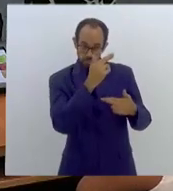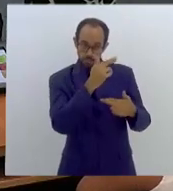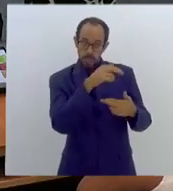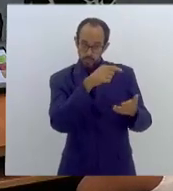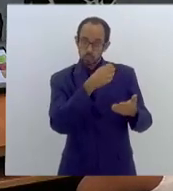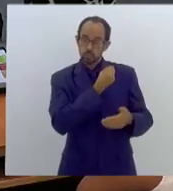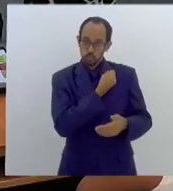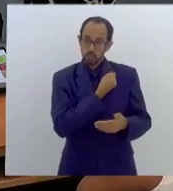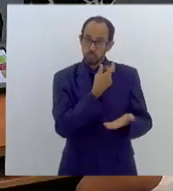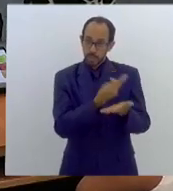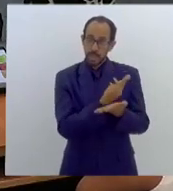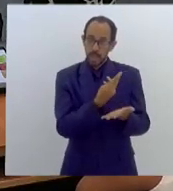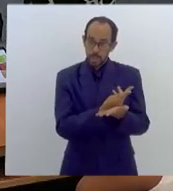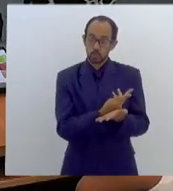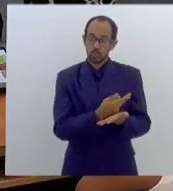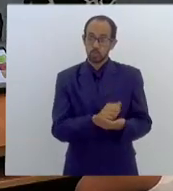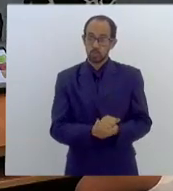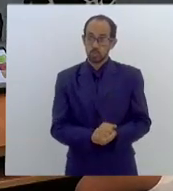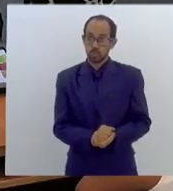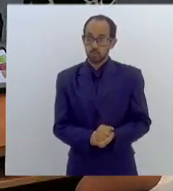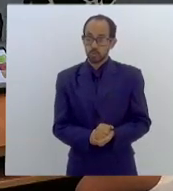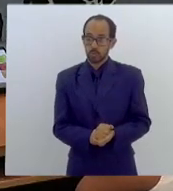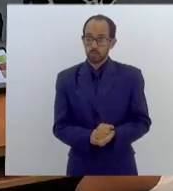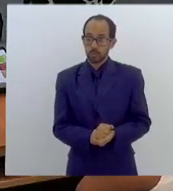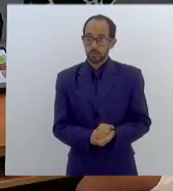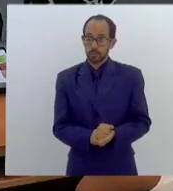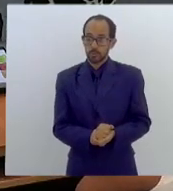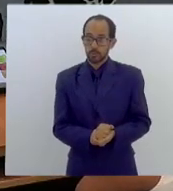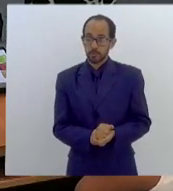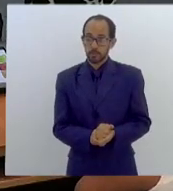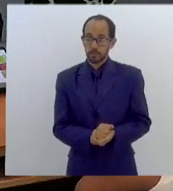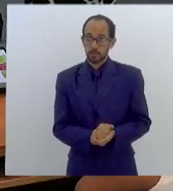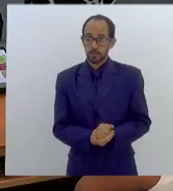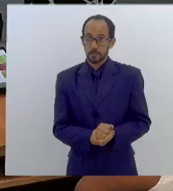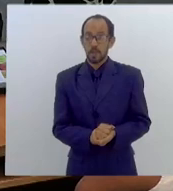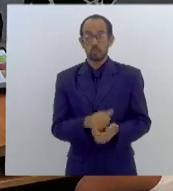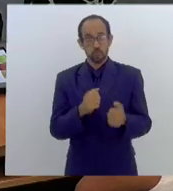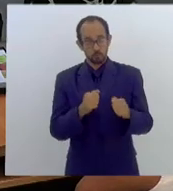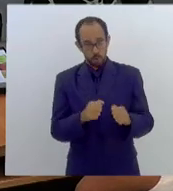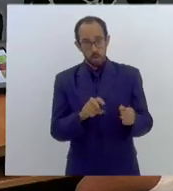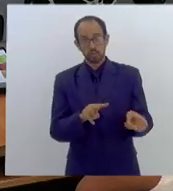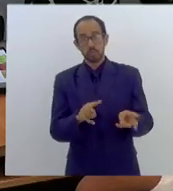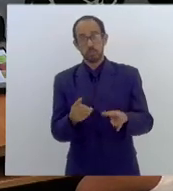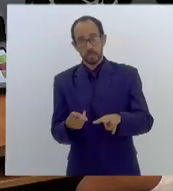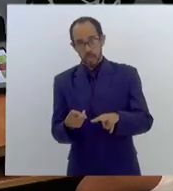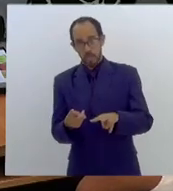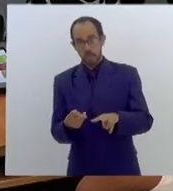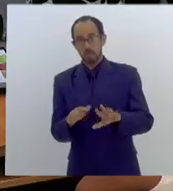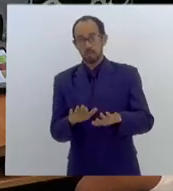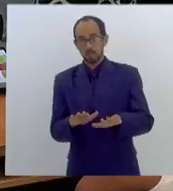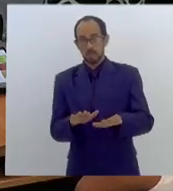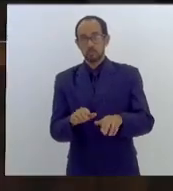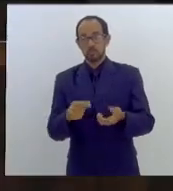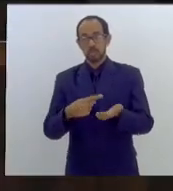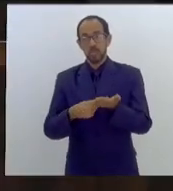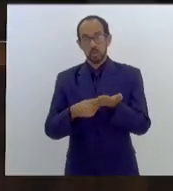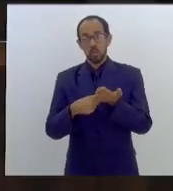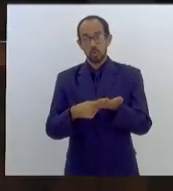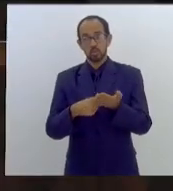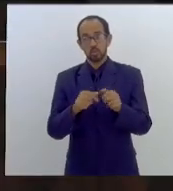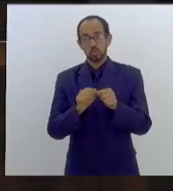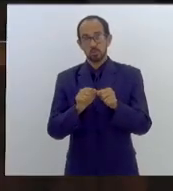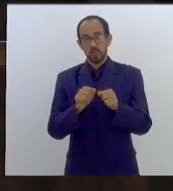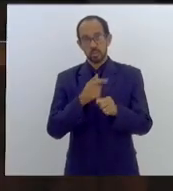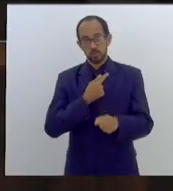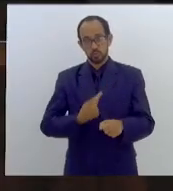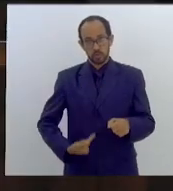tá bom. Como eu acho? Olha só. Vossa Excelência vai poder encaminhar. Tem um acordo, foi feito lá no governo. Presidente. Vossa